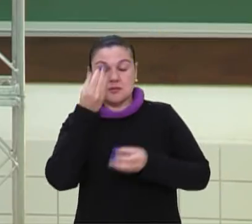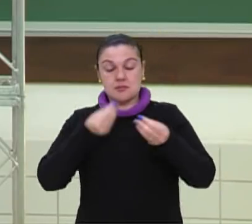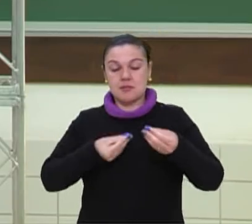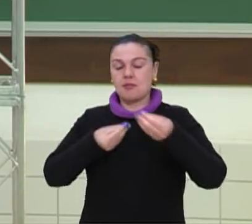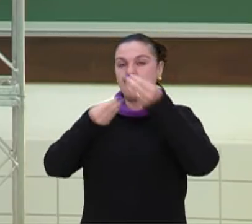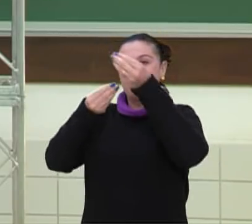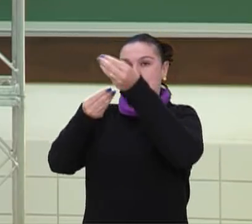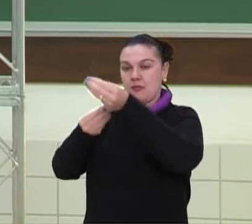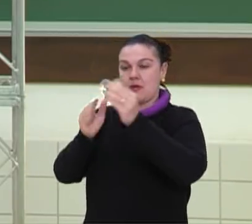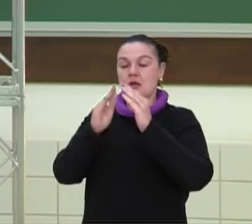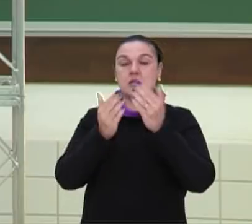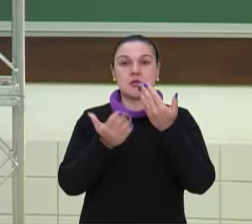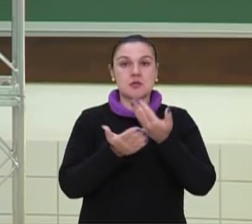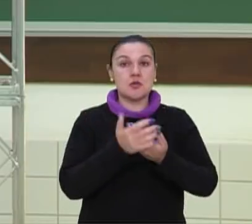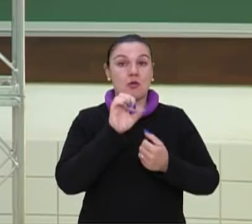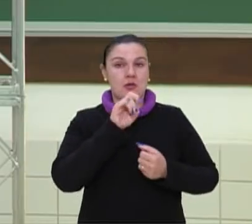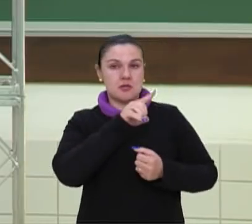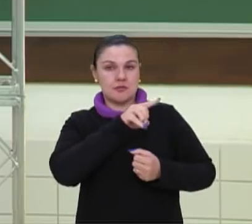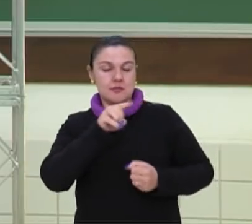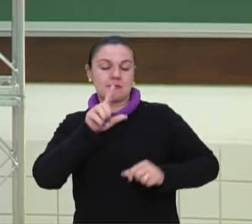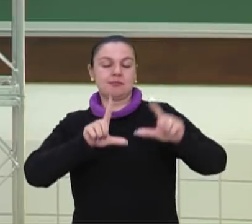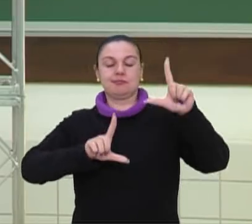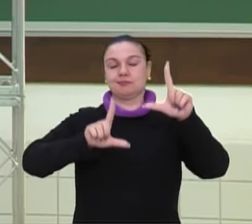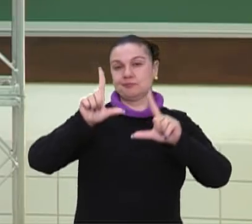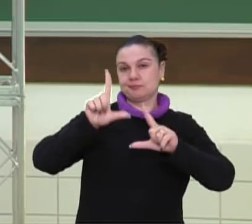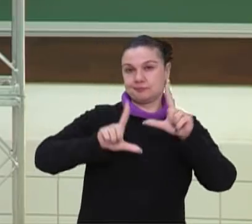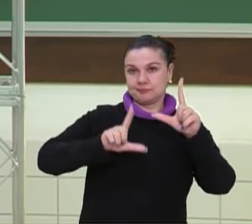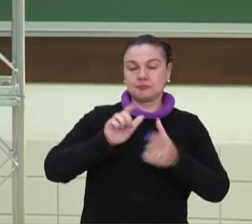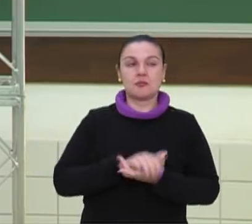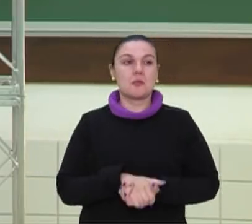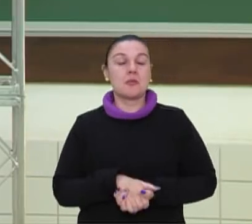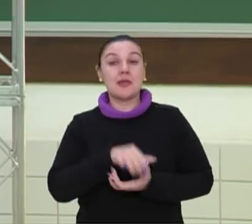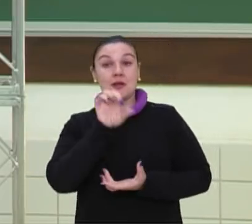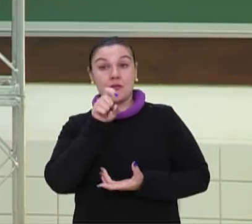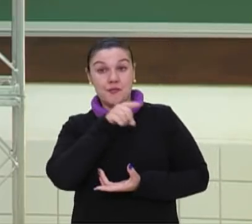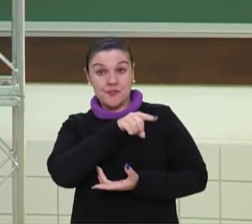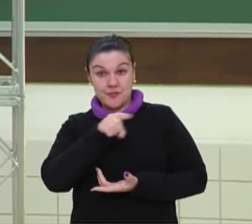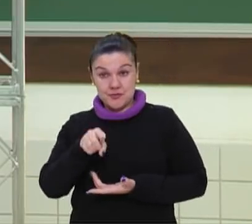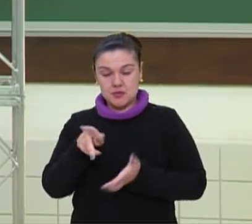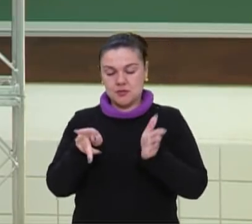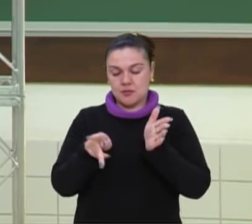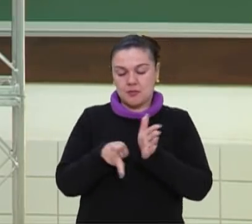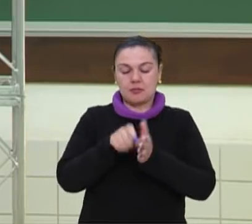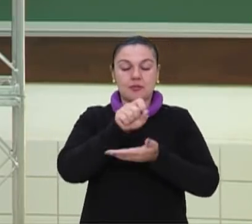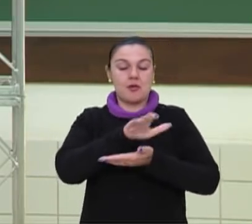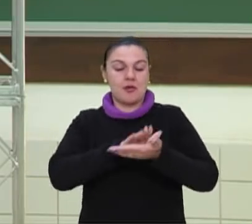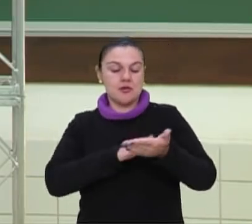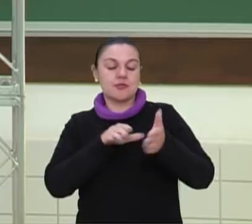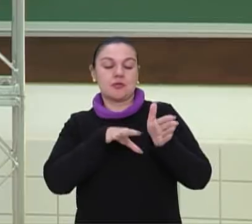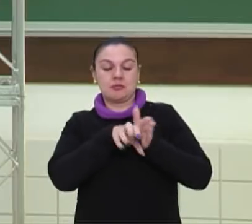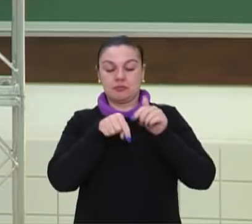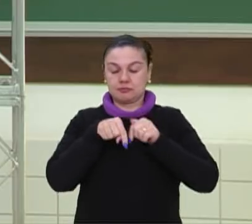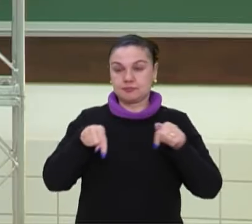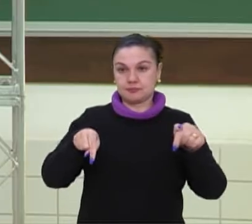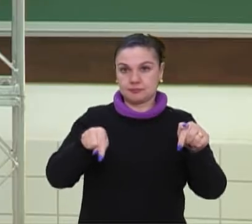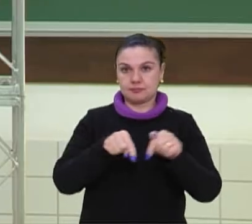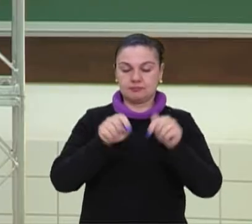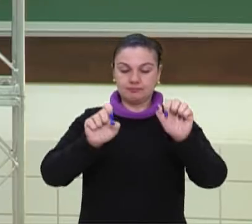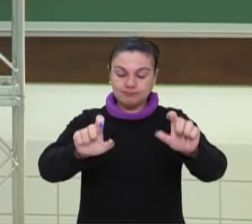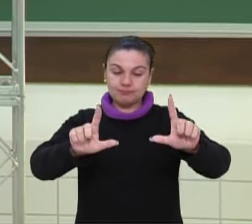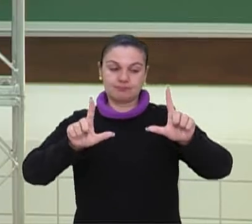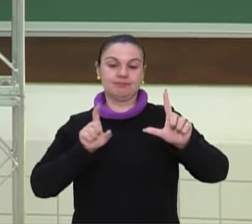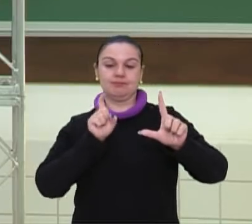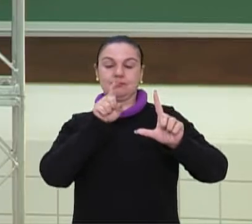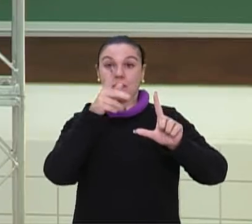lá para os seus colégios, né? Quem está nos vendo. E vocês que fazem as atividades ali no Classroom,